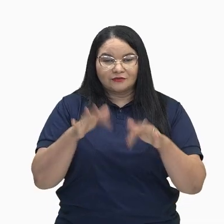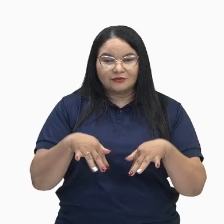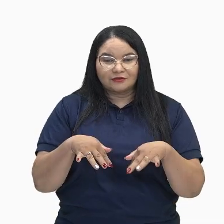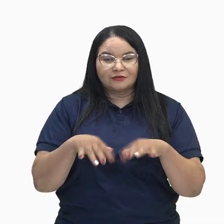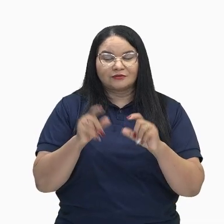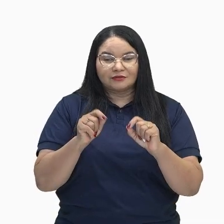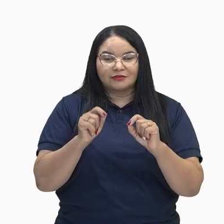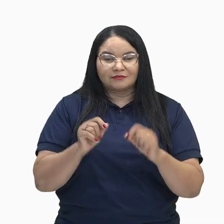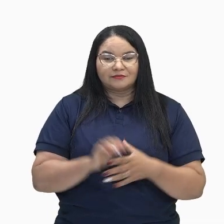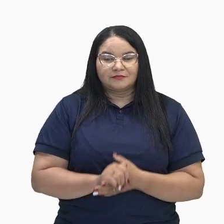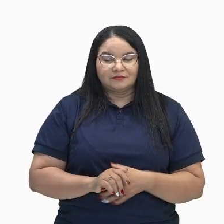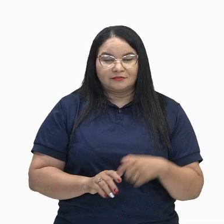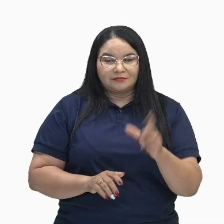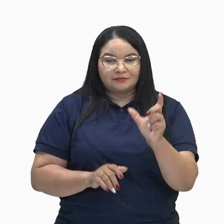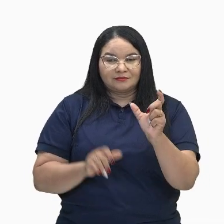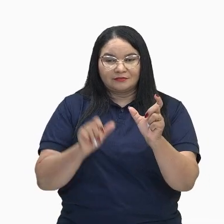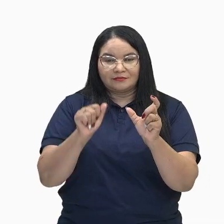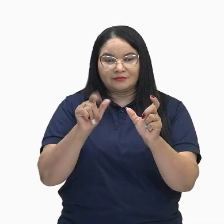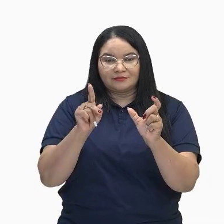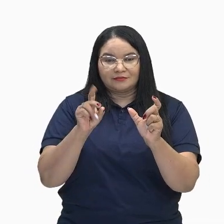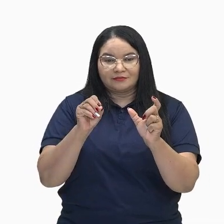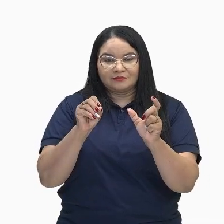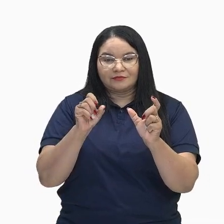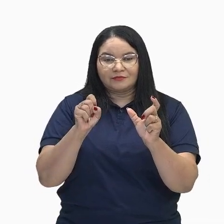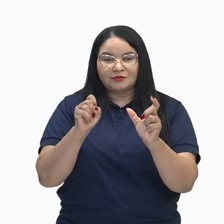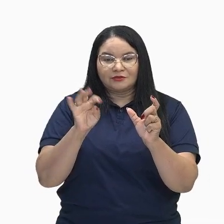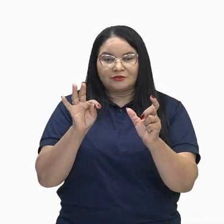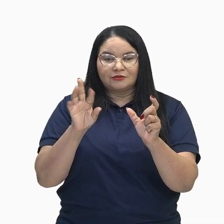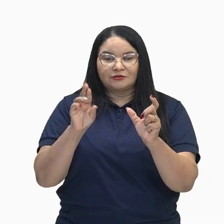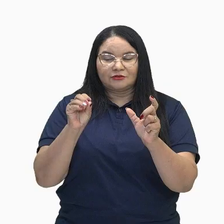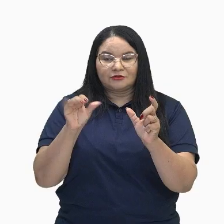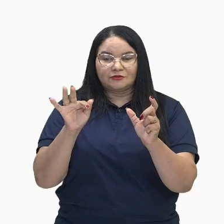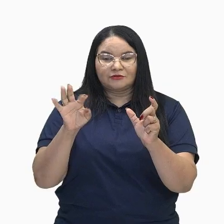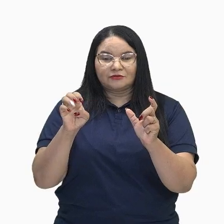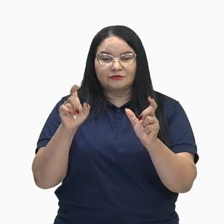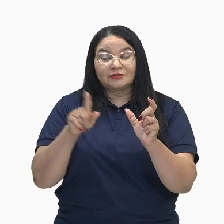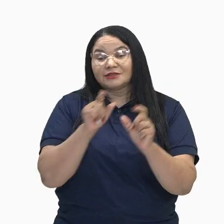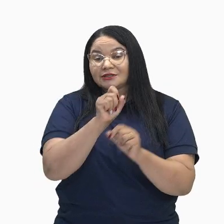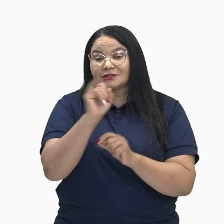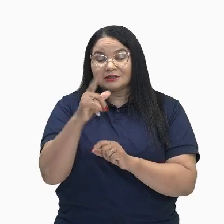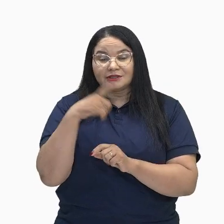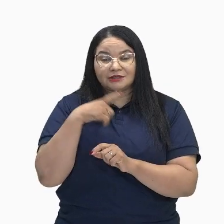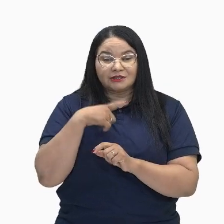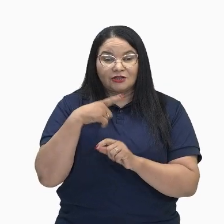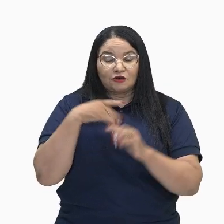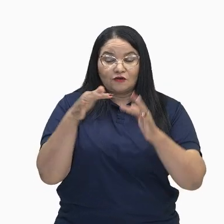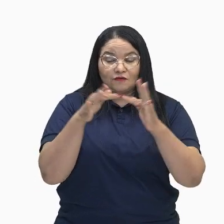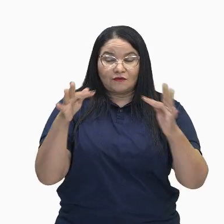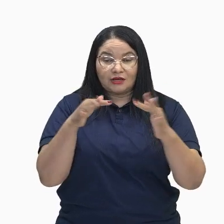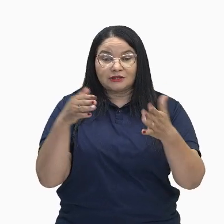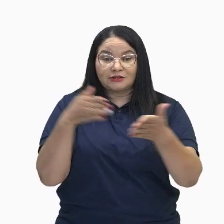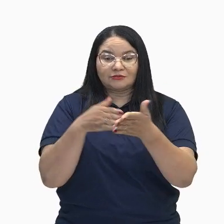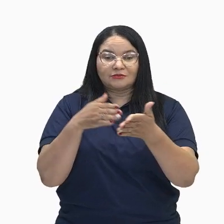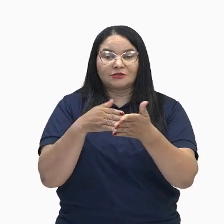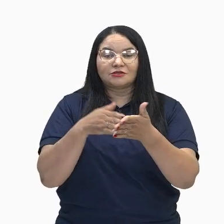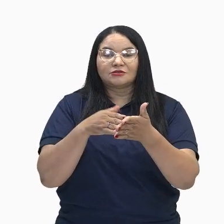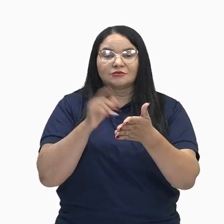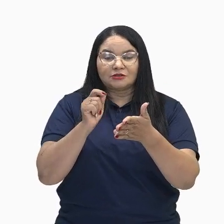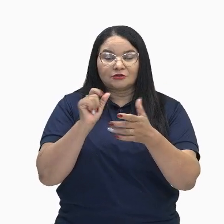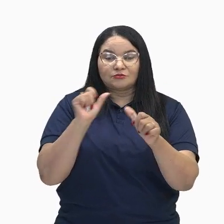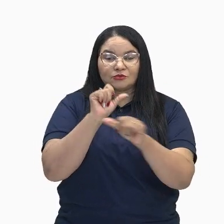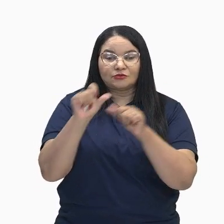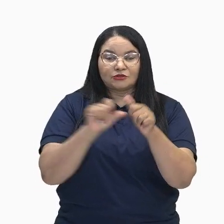apóstrofe, que ele ocorre quando há uma interrupção da frase para interpelar